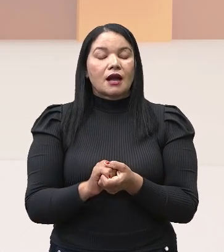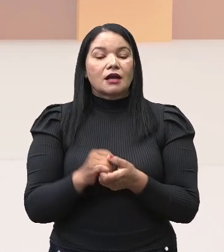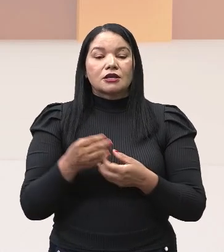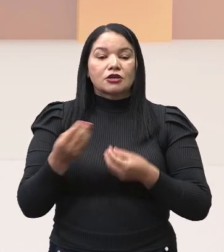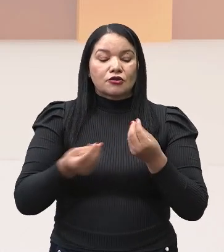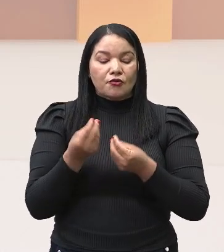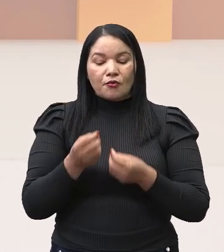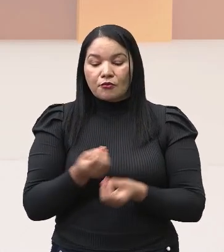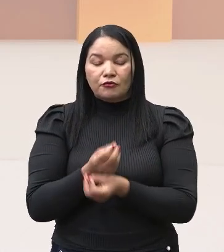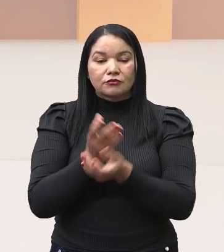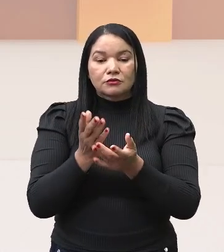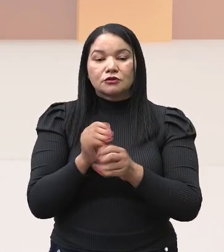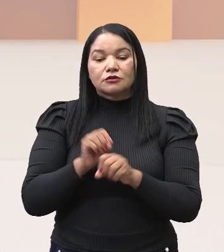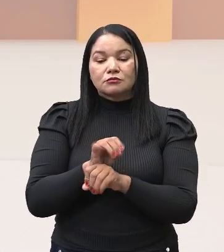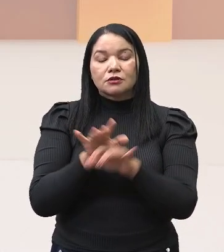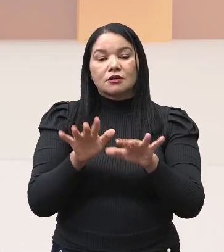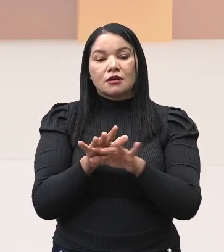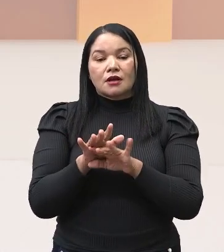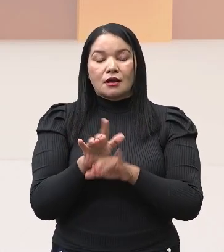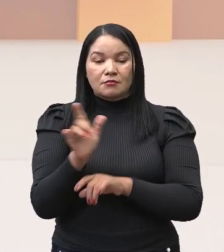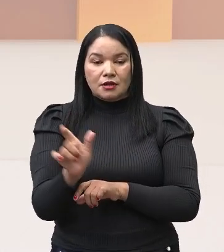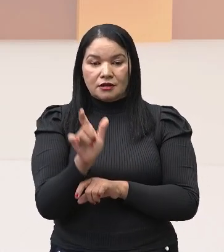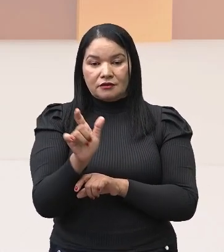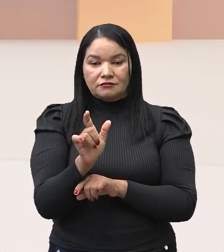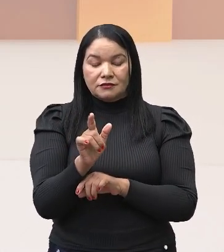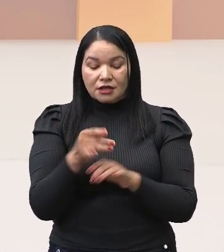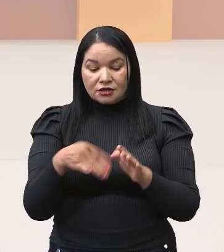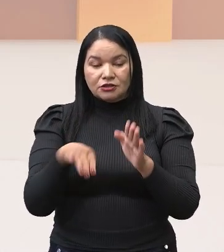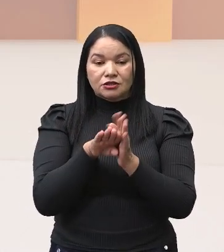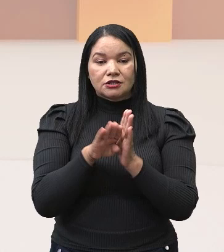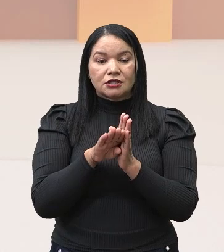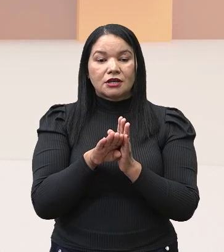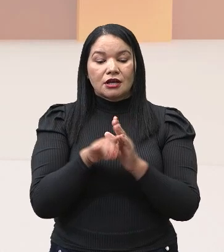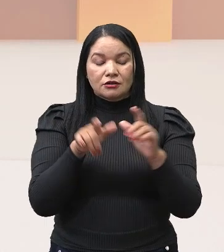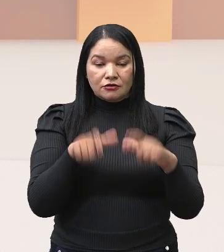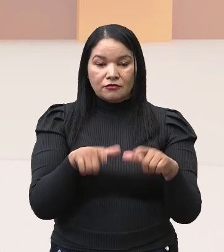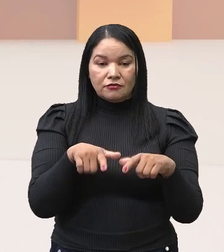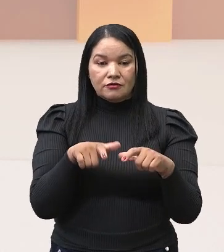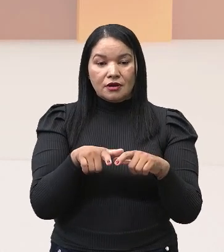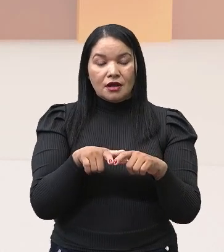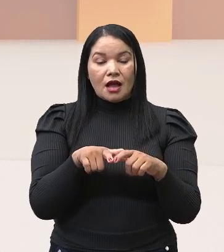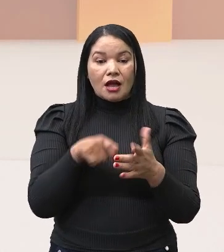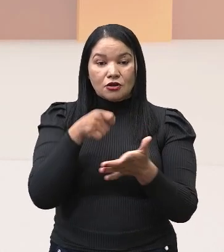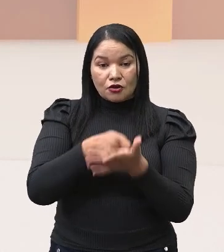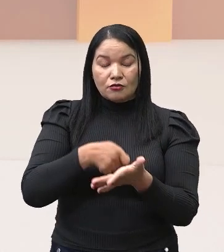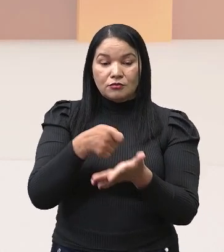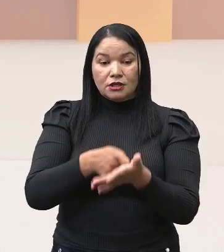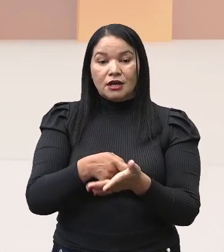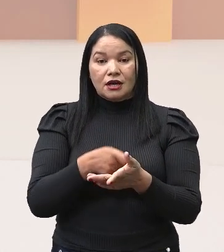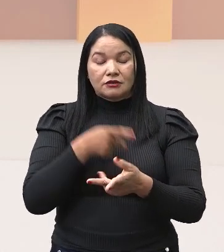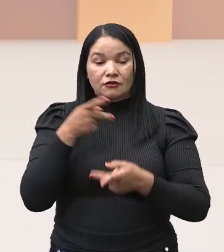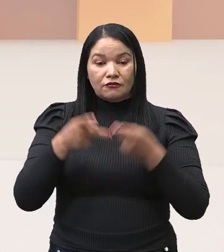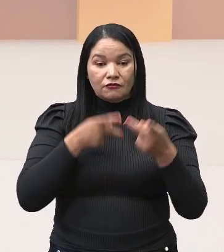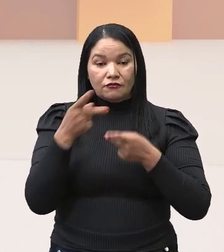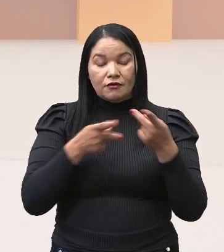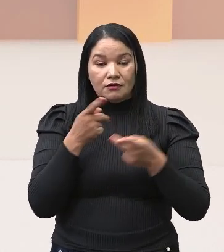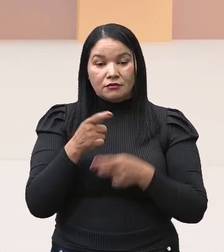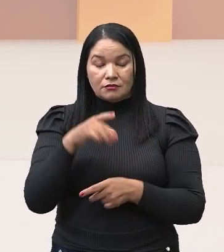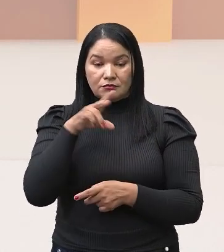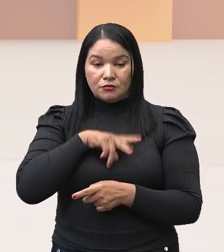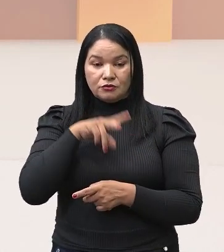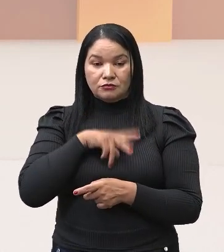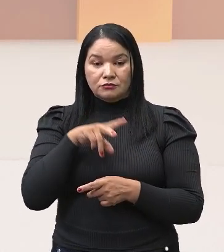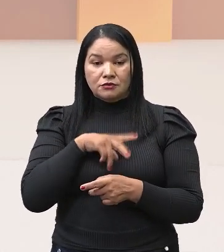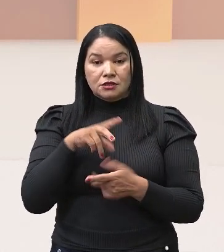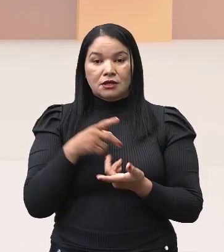essas palavras? Quando eles chegam no território, eles são obrigados a falar a língua portuguesa. Muitos são proibidos